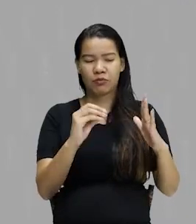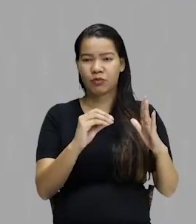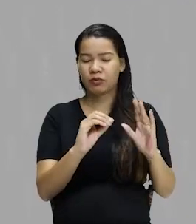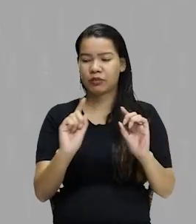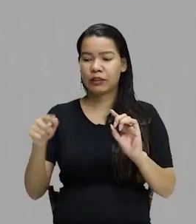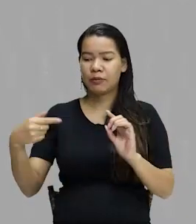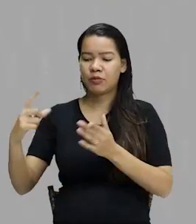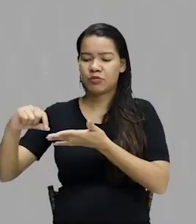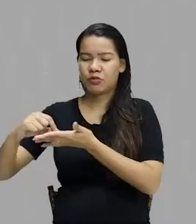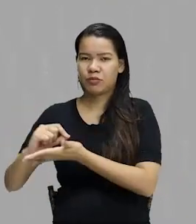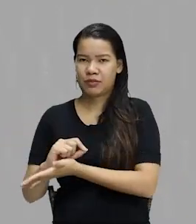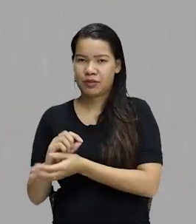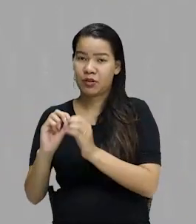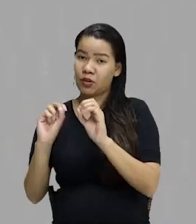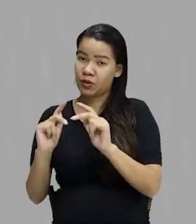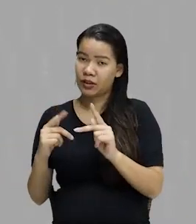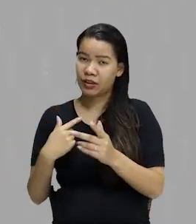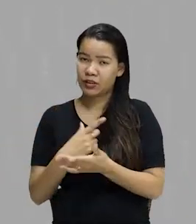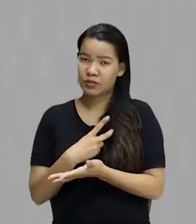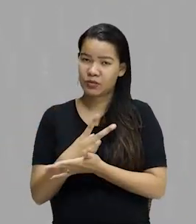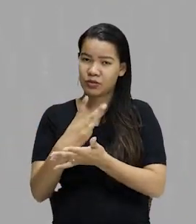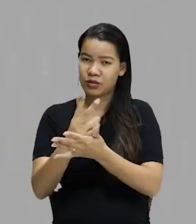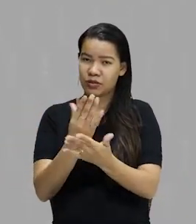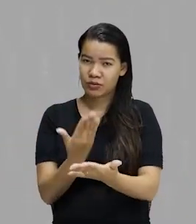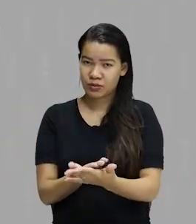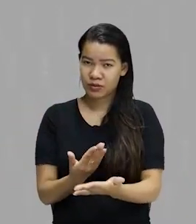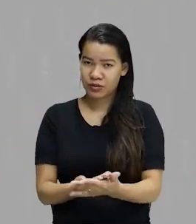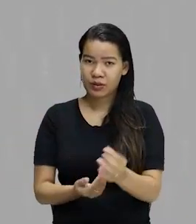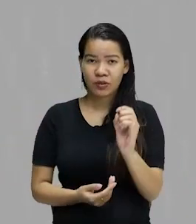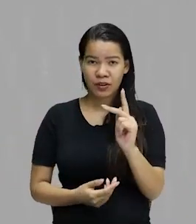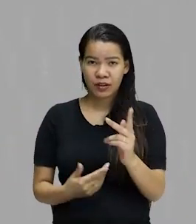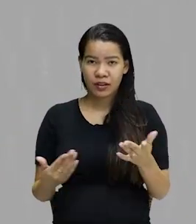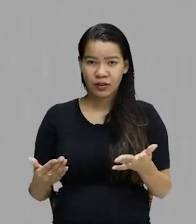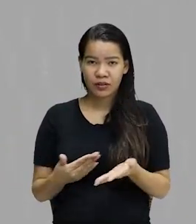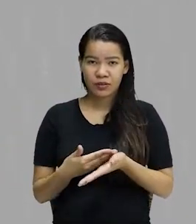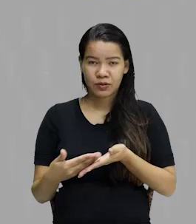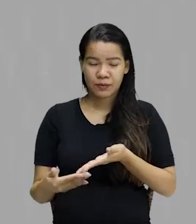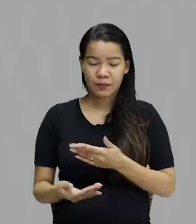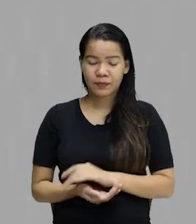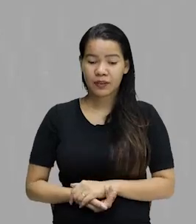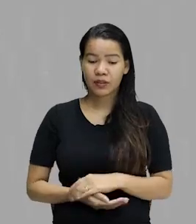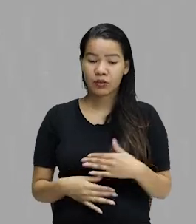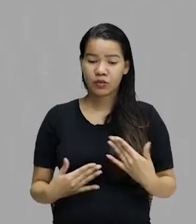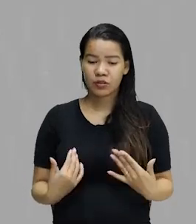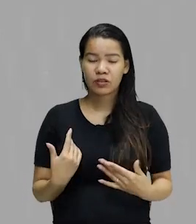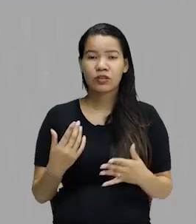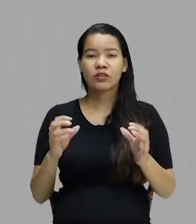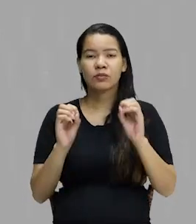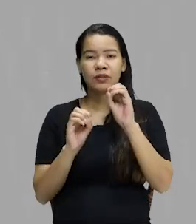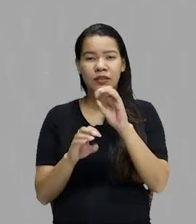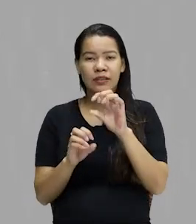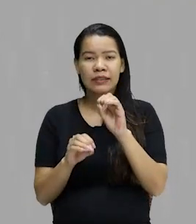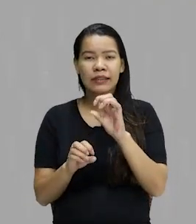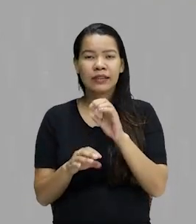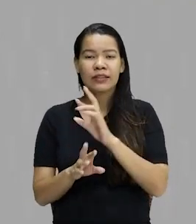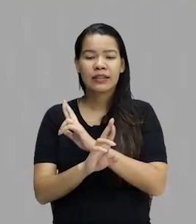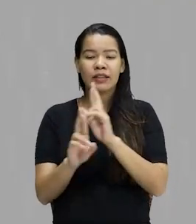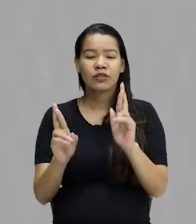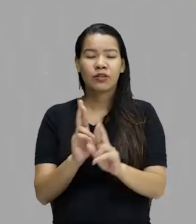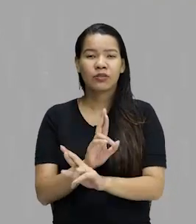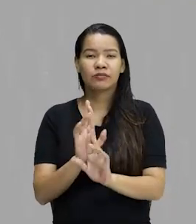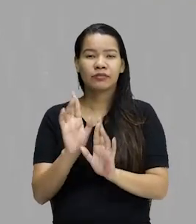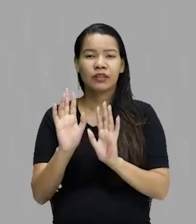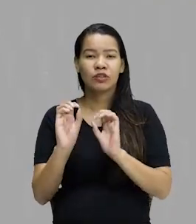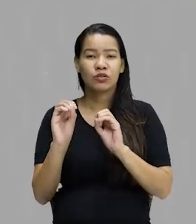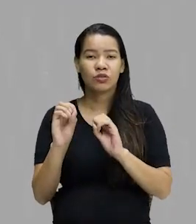os estudos. Beleza, turma? Vamos começar? Bom, estamos em uma série de aulas relacionadas ao primeiro ano do ensino